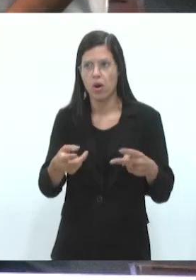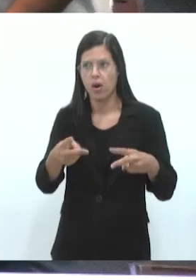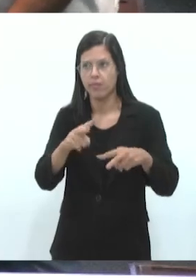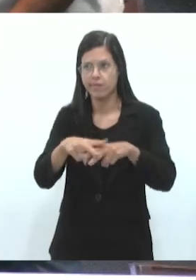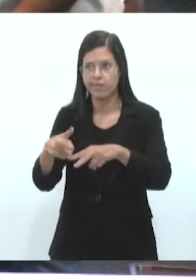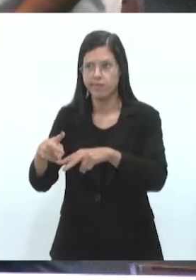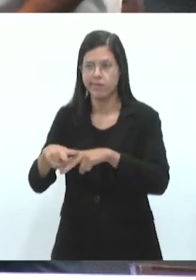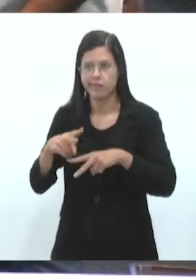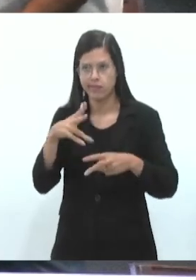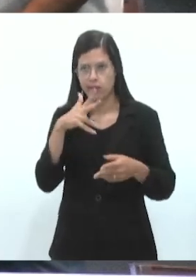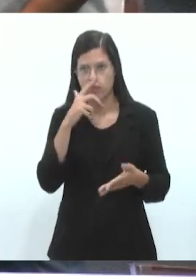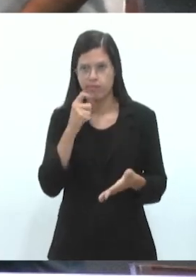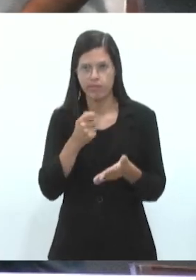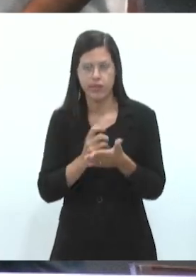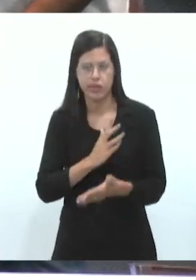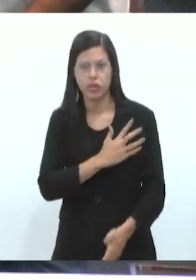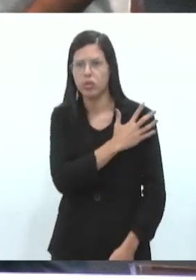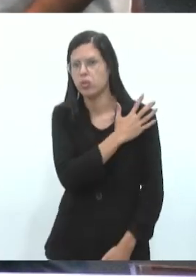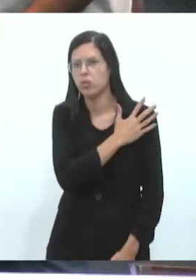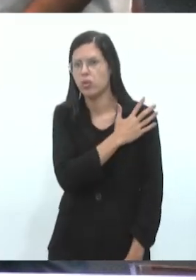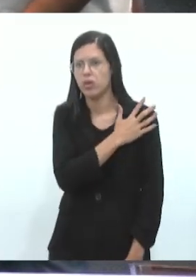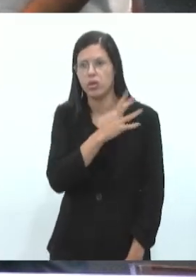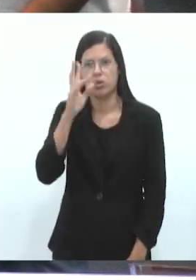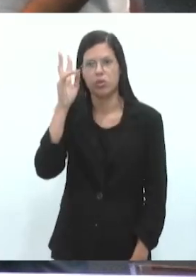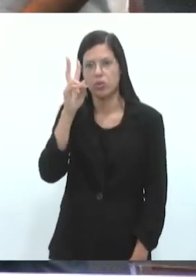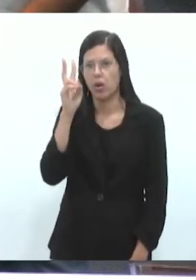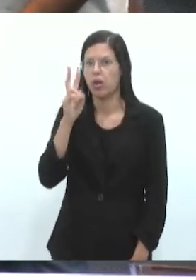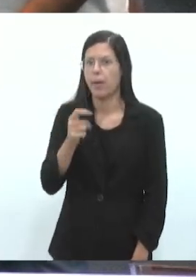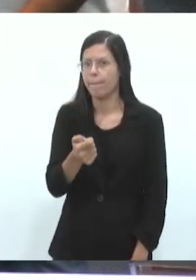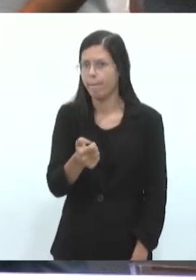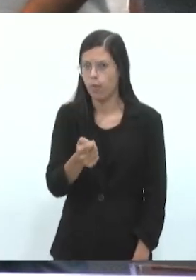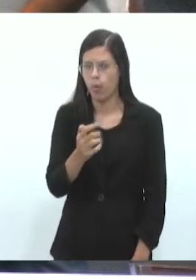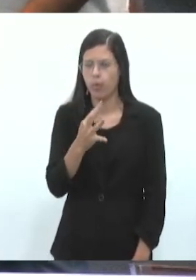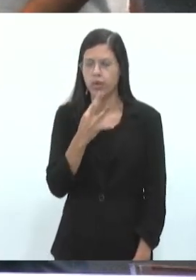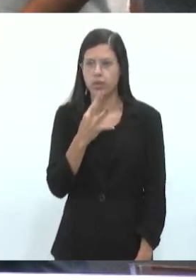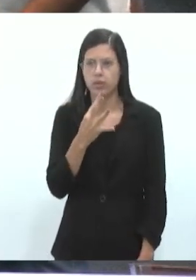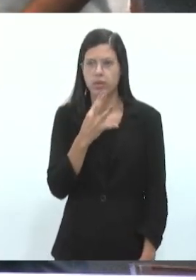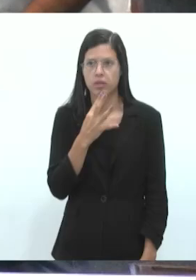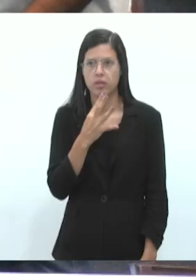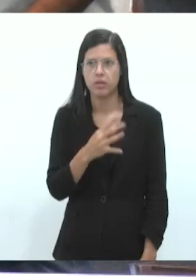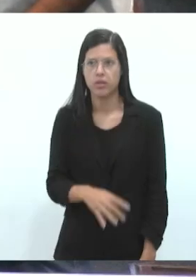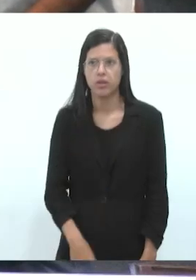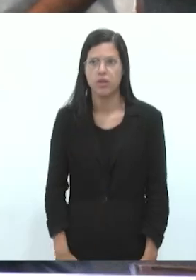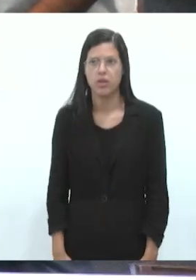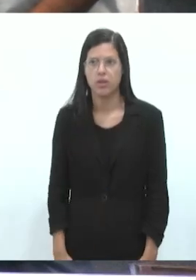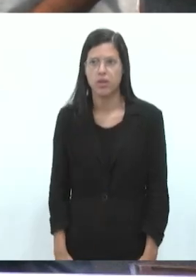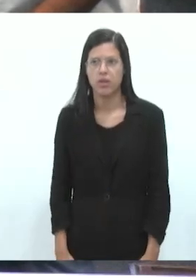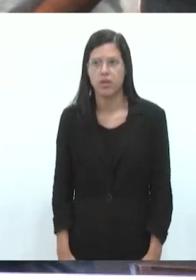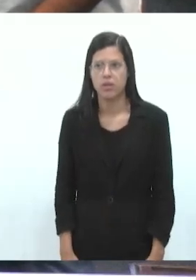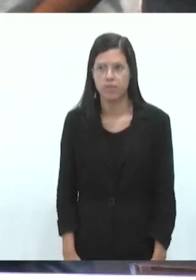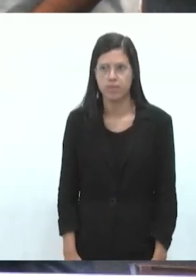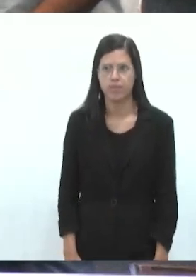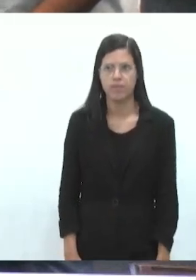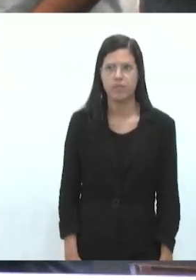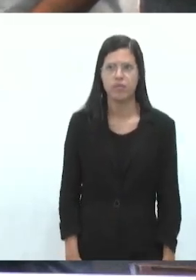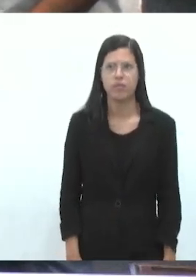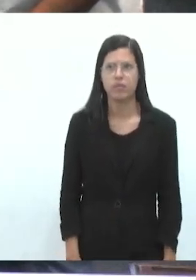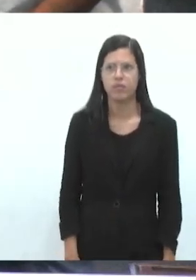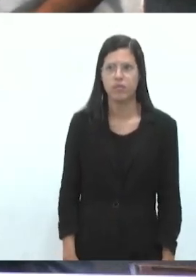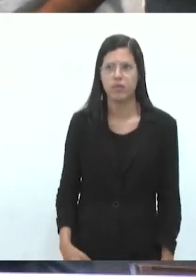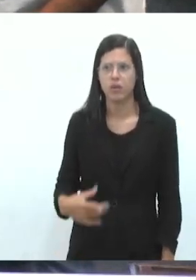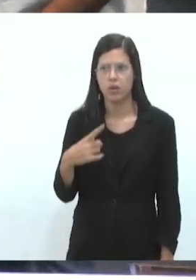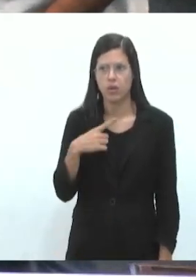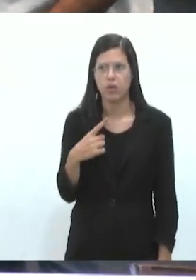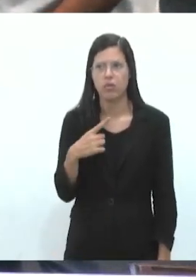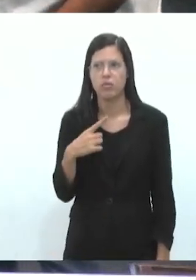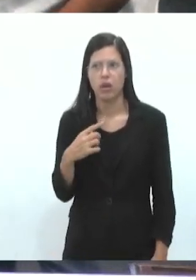pouco conhecida. Pessoas que negam isso sem ter conhecimento. Eu sou daqueles que tragam no corpo as